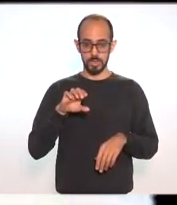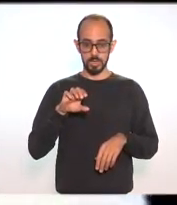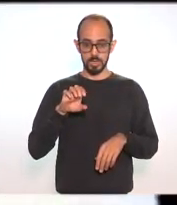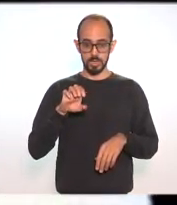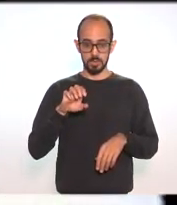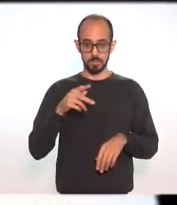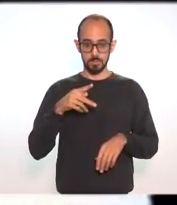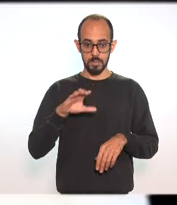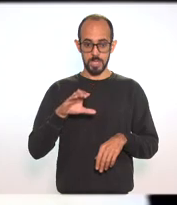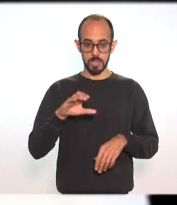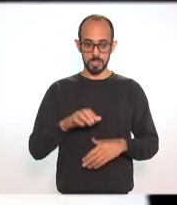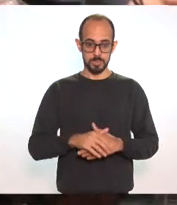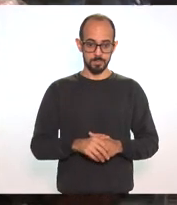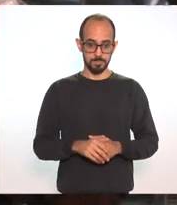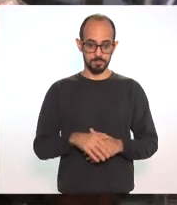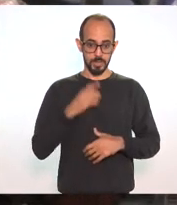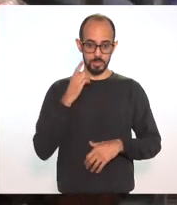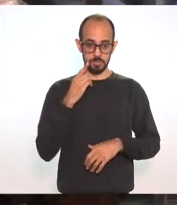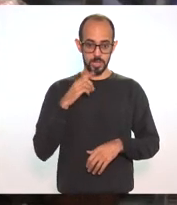uma decisão. Deputado Márcio,